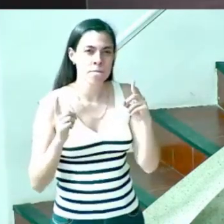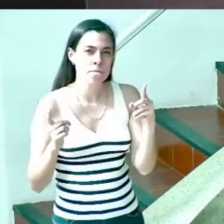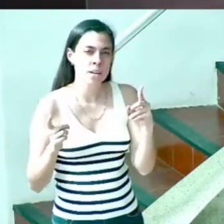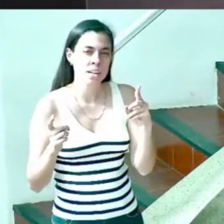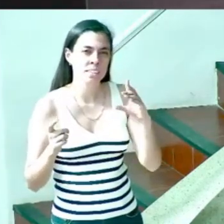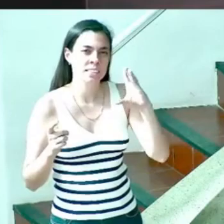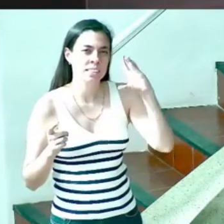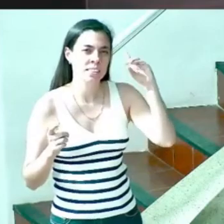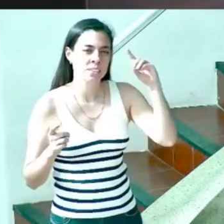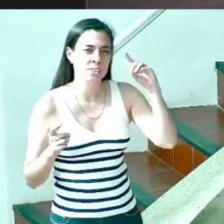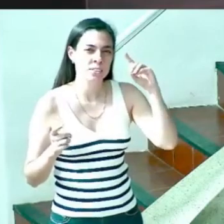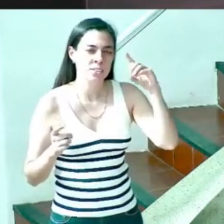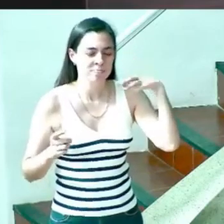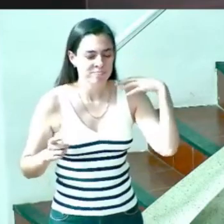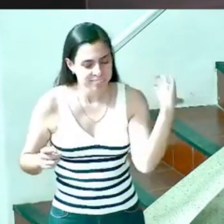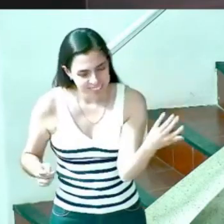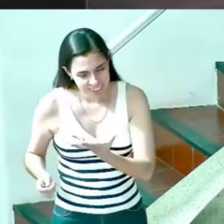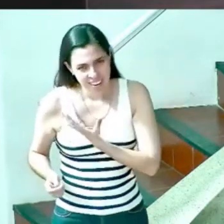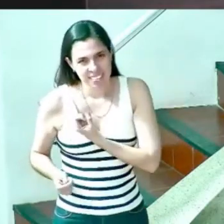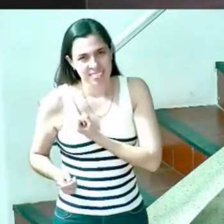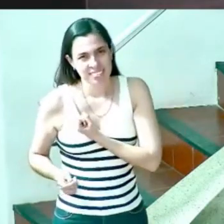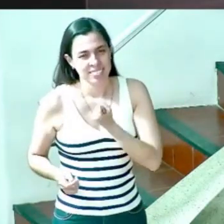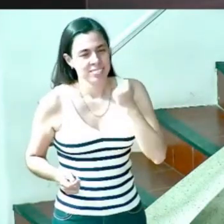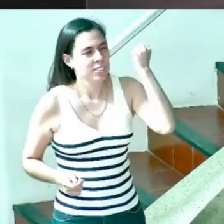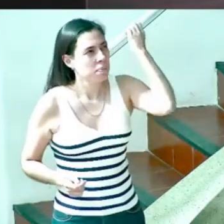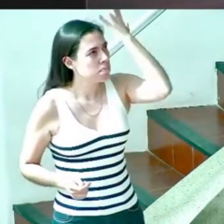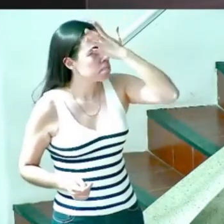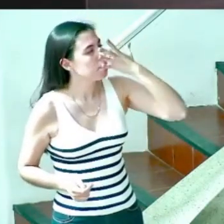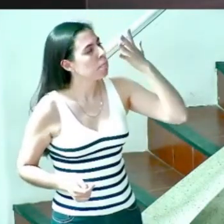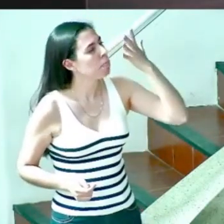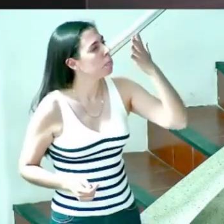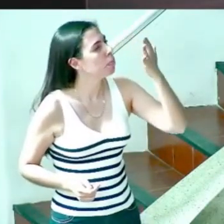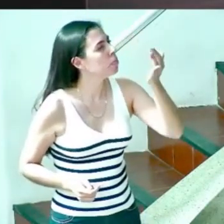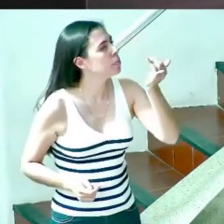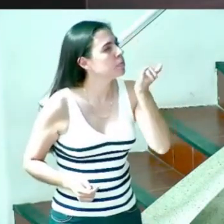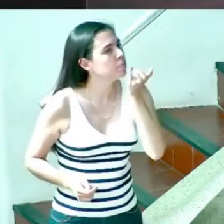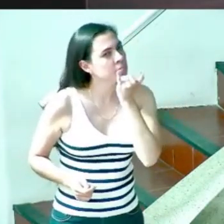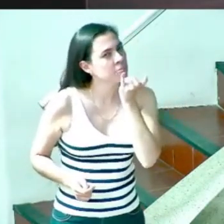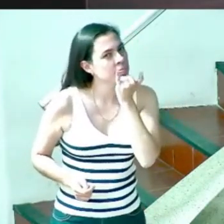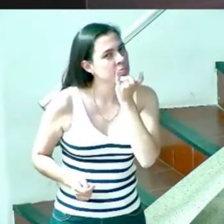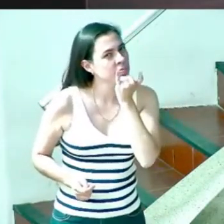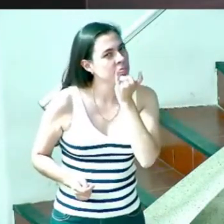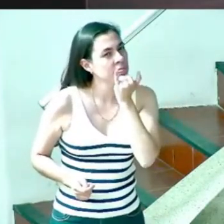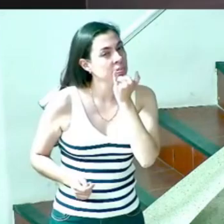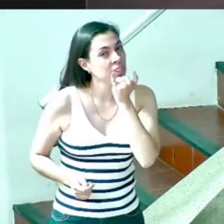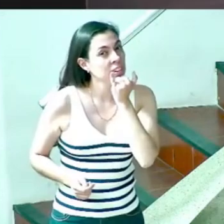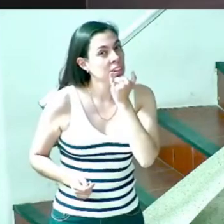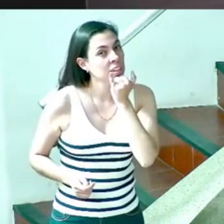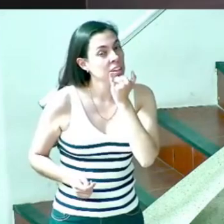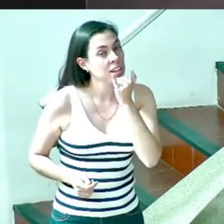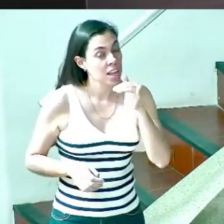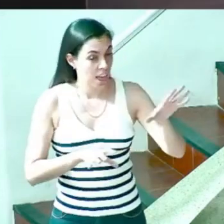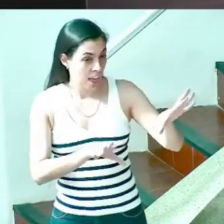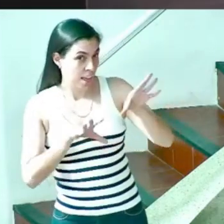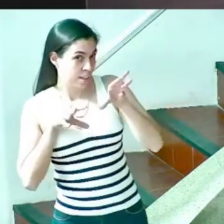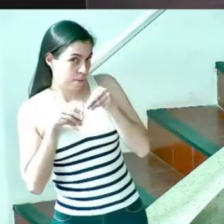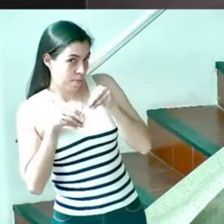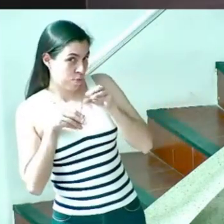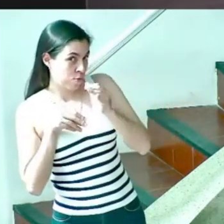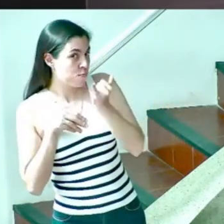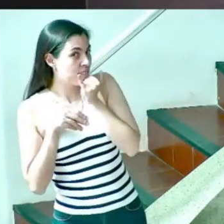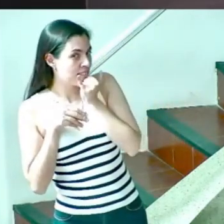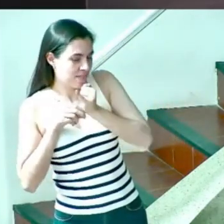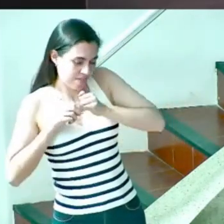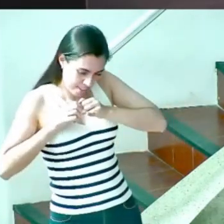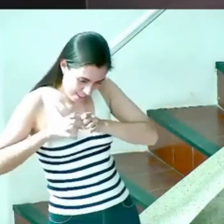alcançados por este amor, por esta graça, por este perdão de Deus, tornando-nos perdoados, nós